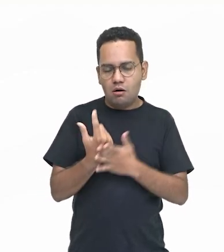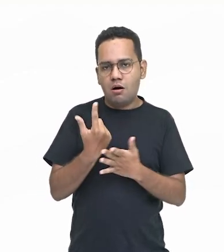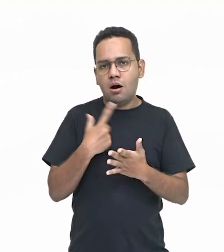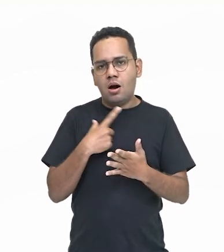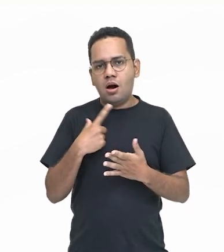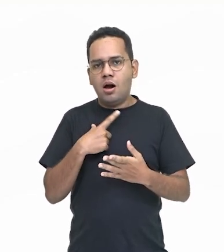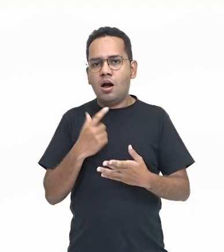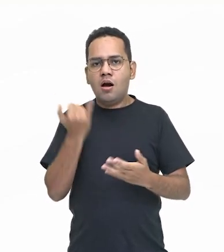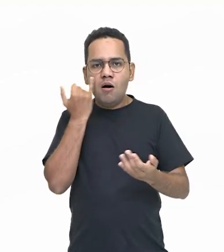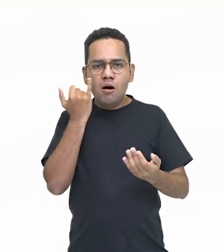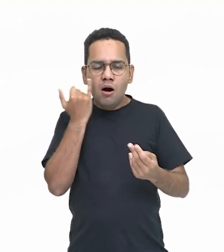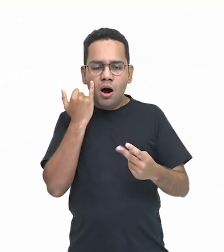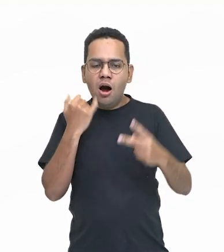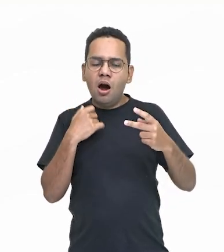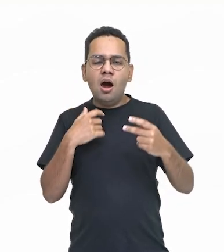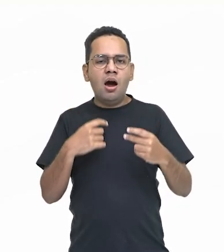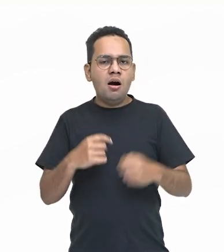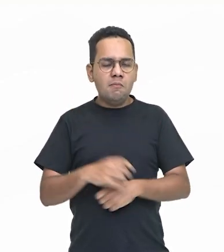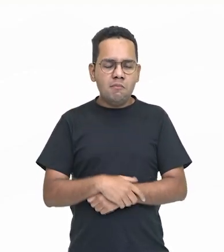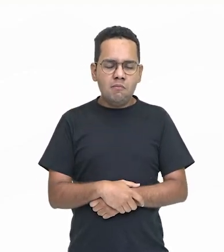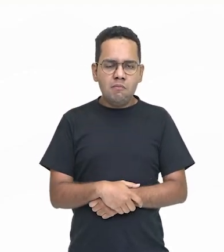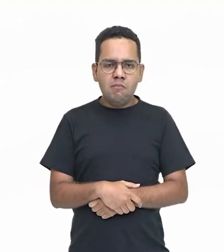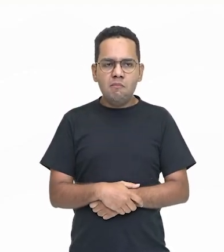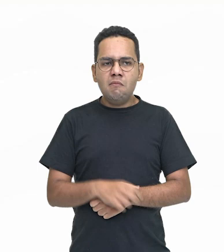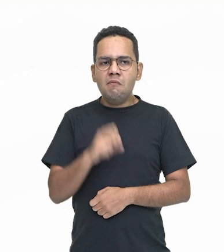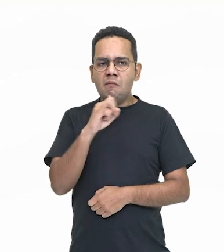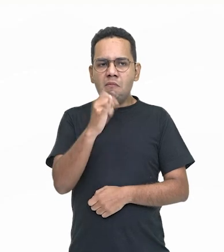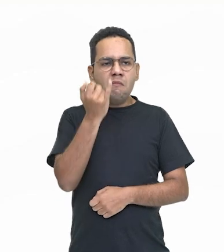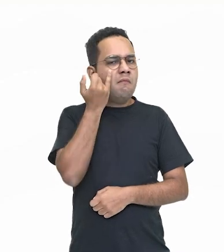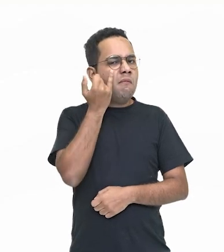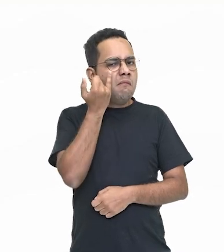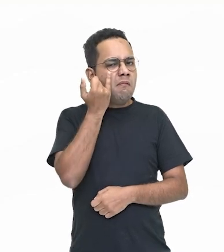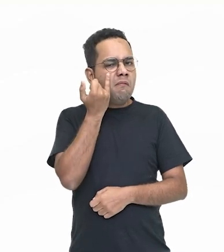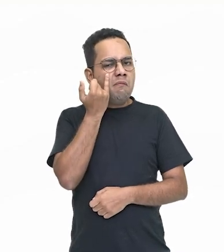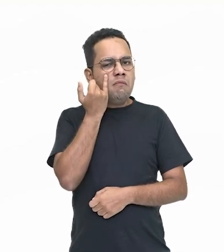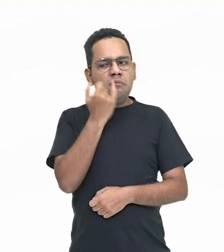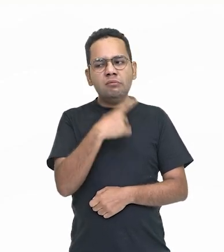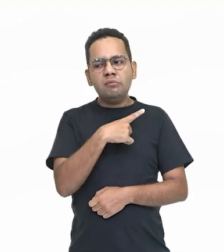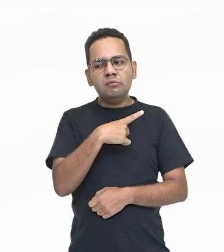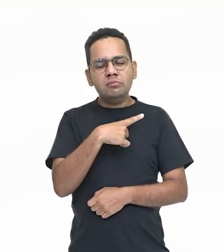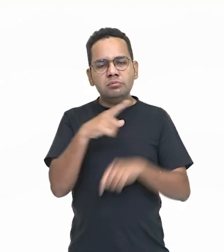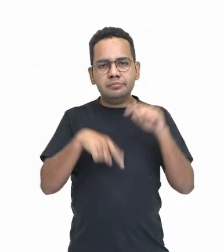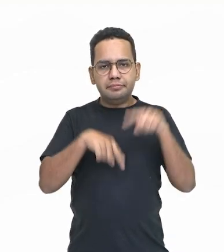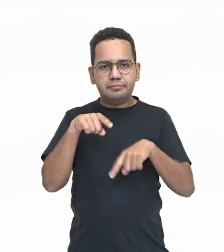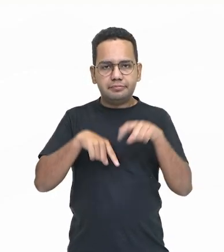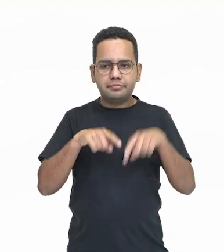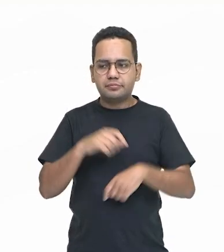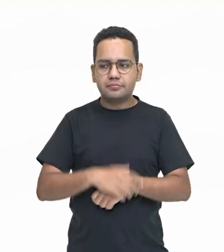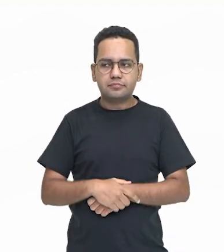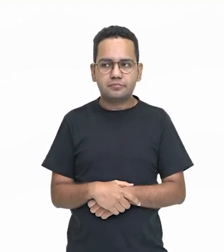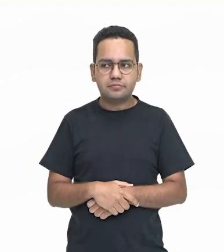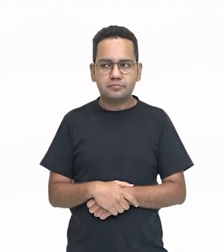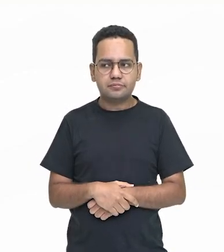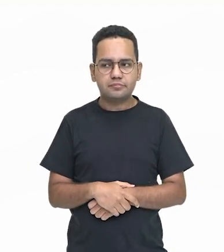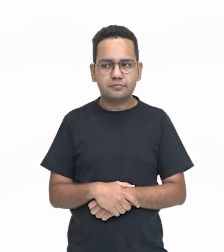potência. Se a etiqueta não é aquele papelzinho que mostra lá qual é a letra